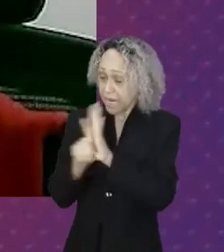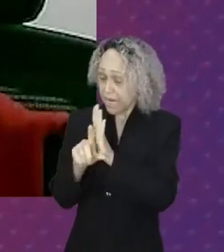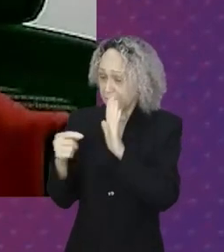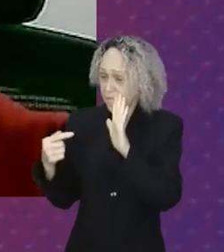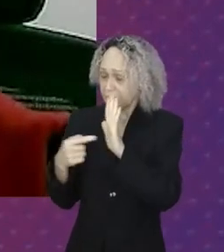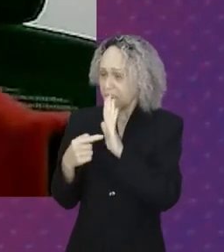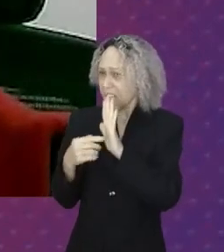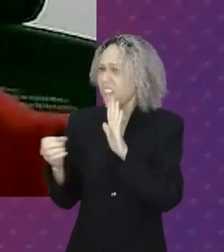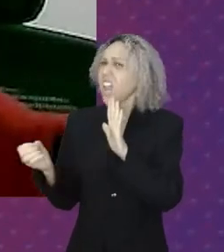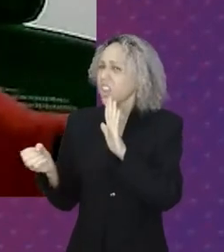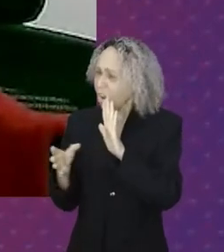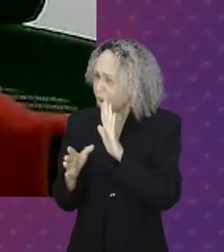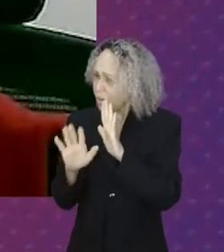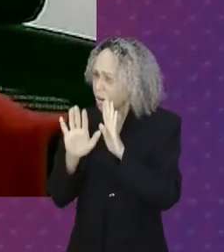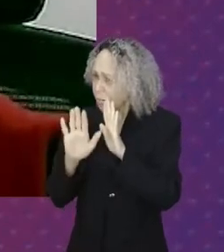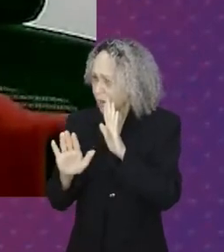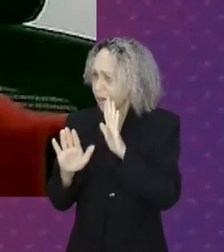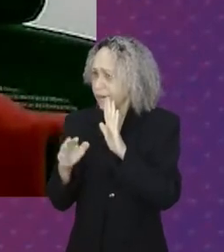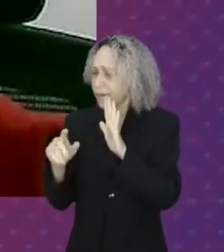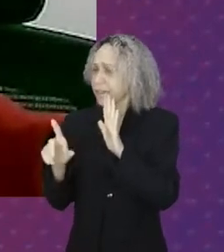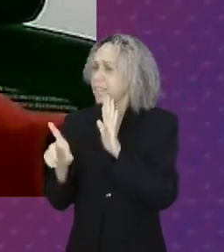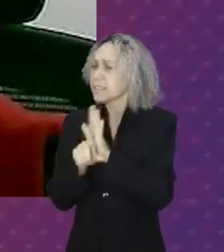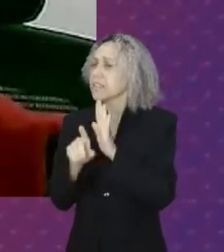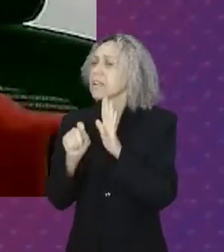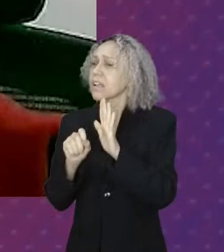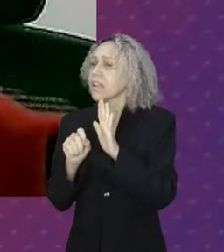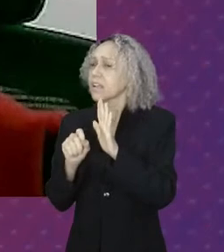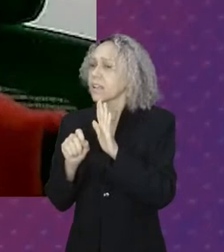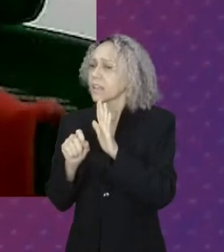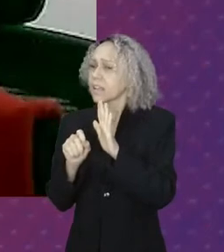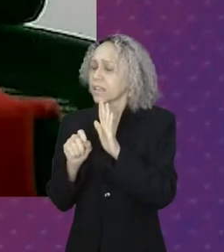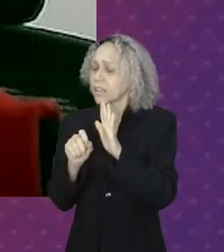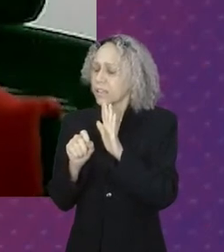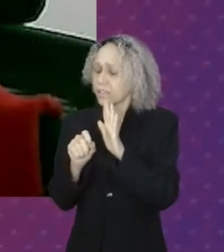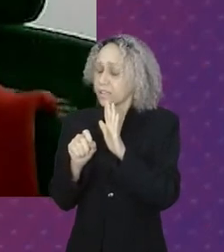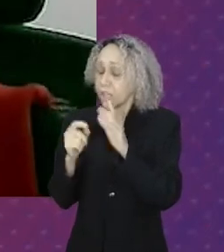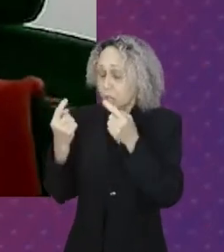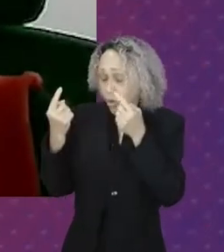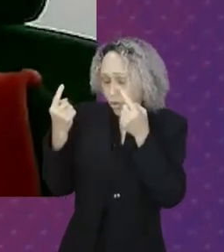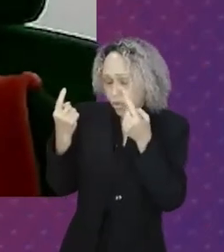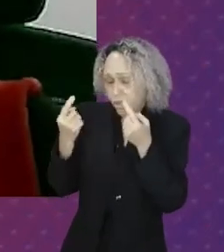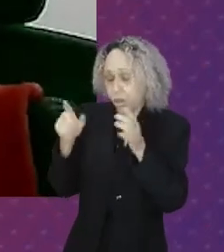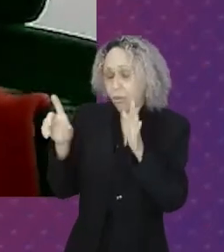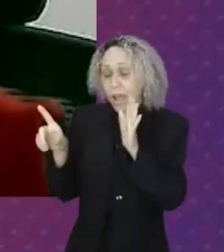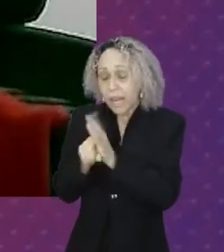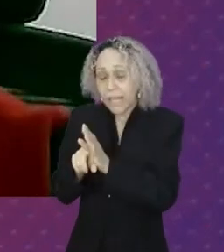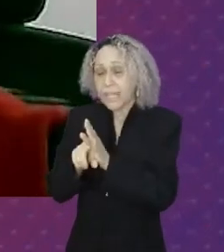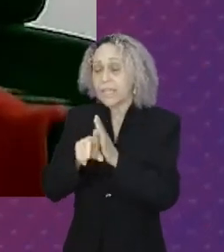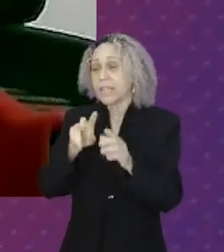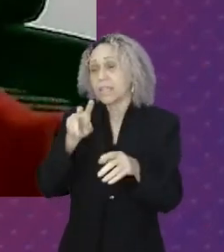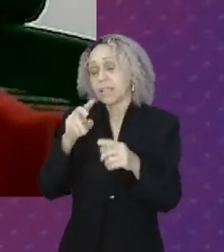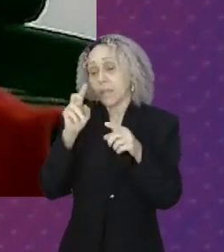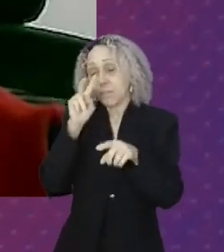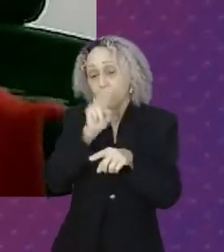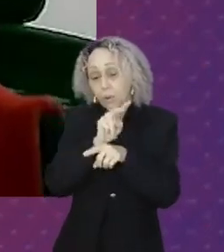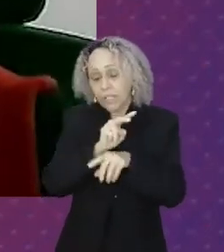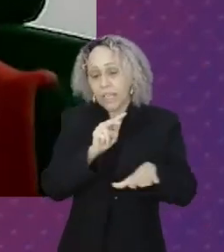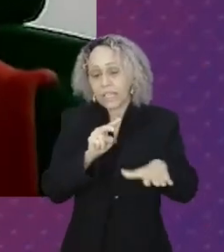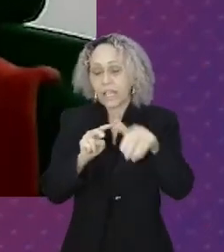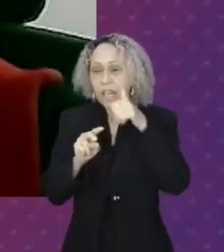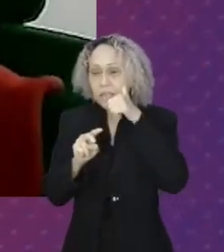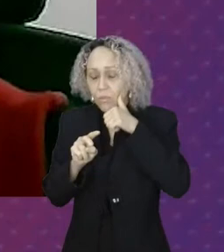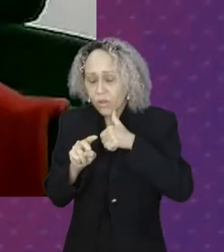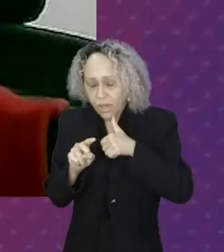nova, mas que trata de práticas tão antigas. Por isso, eu vou agora me despedir de